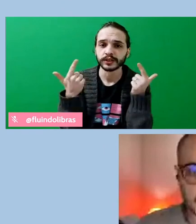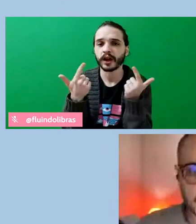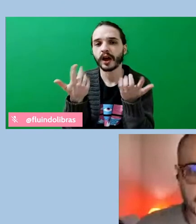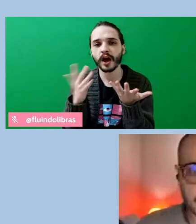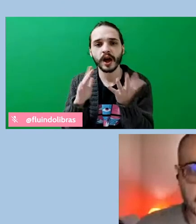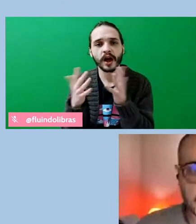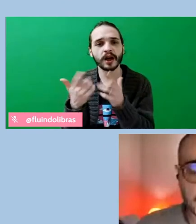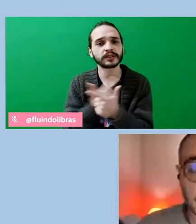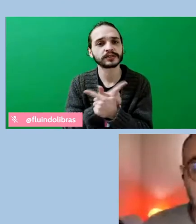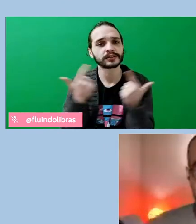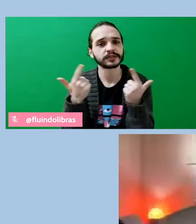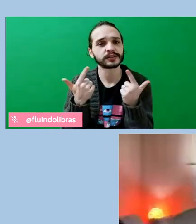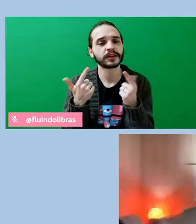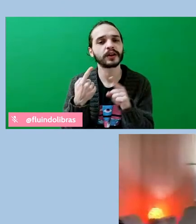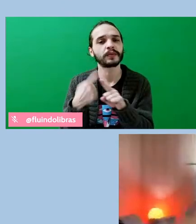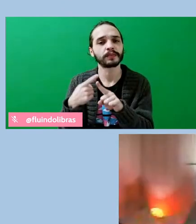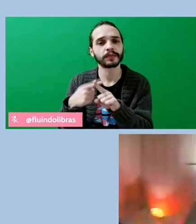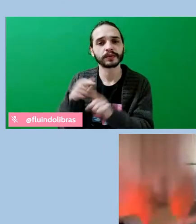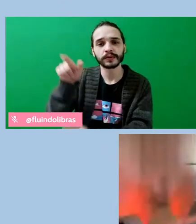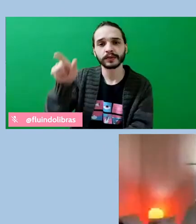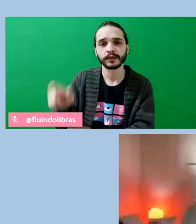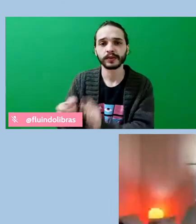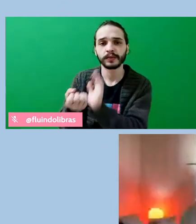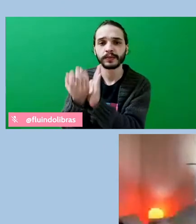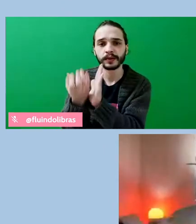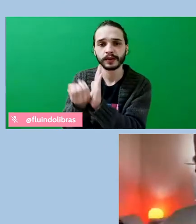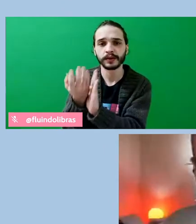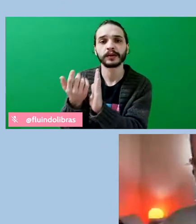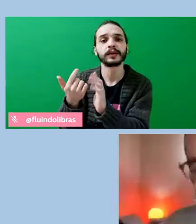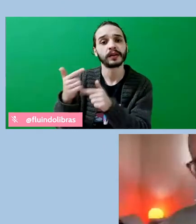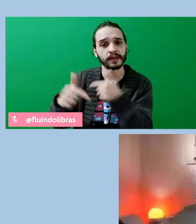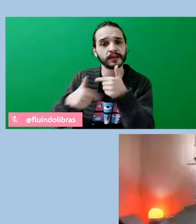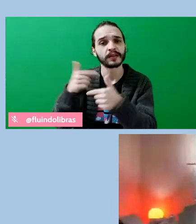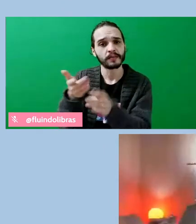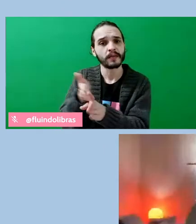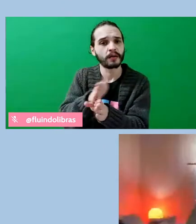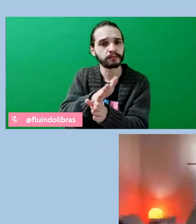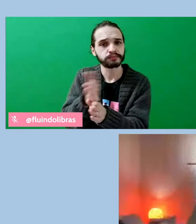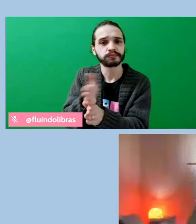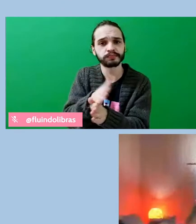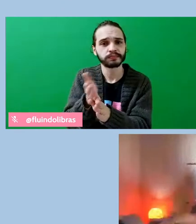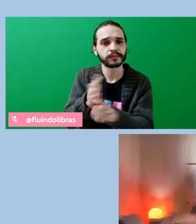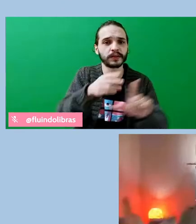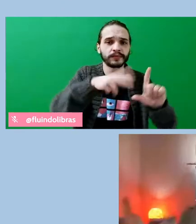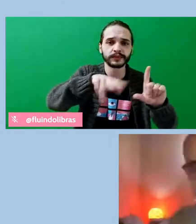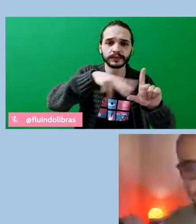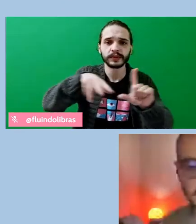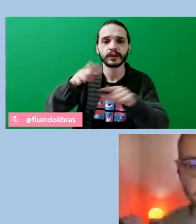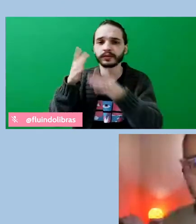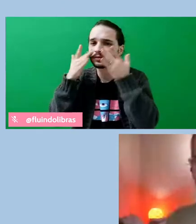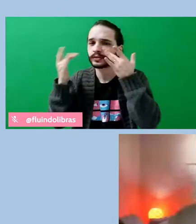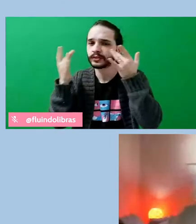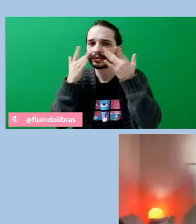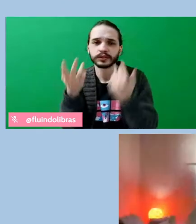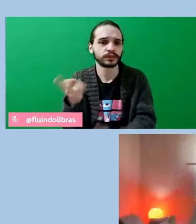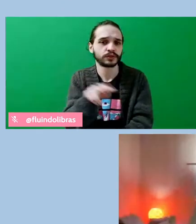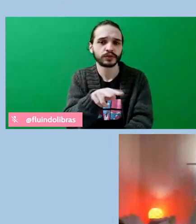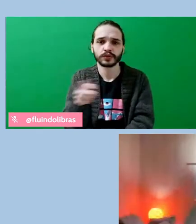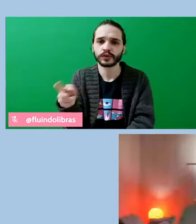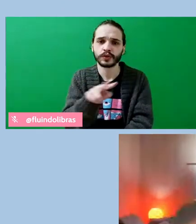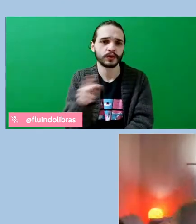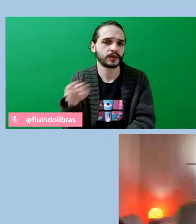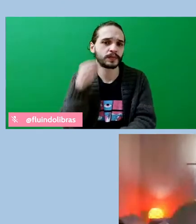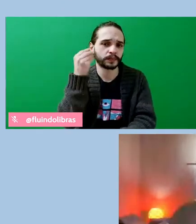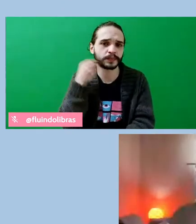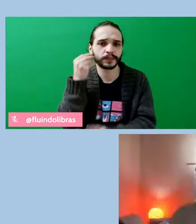o nosso produtor, é alguém que também transita entre audiovisual e cinema, e teatro. Entende? Também tem experiência em audiovisual e em